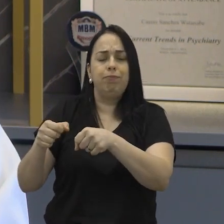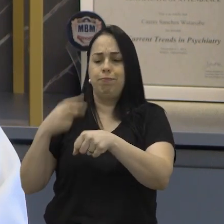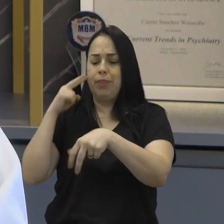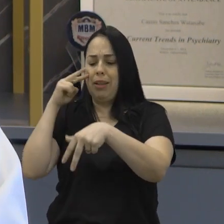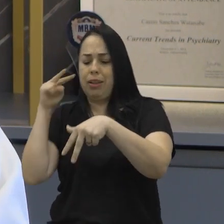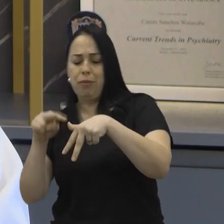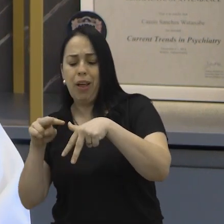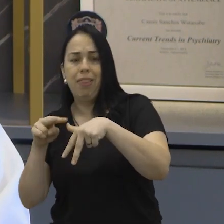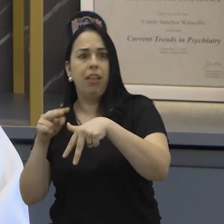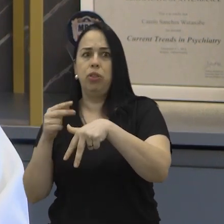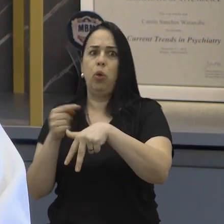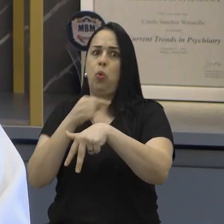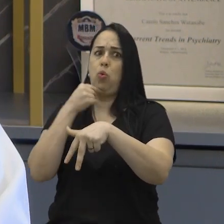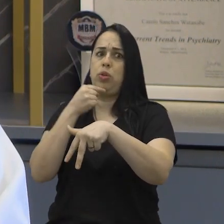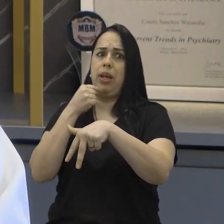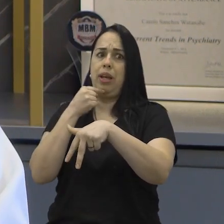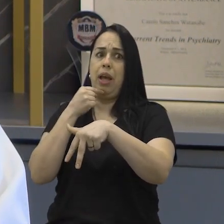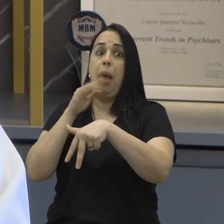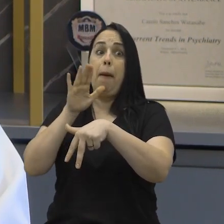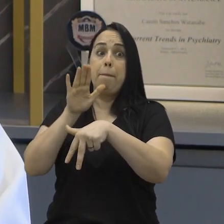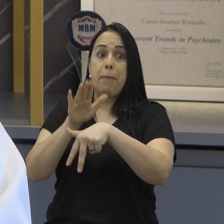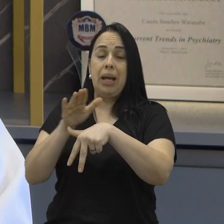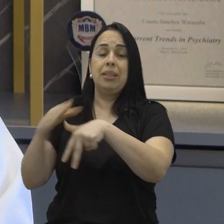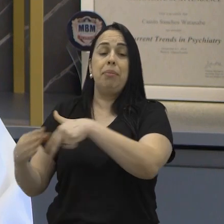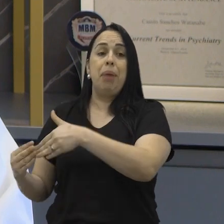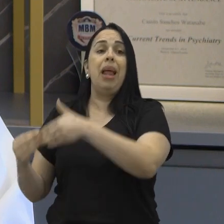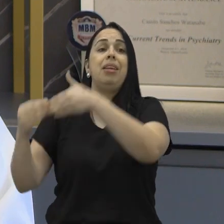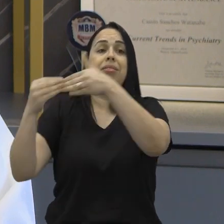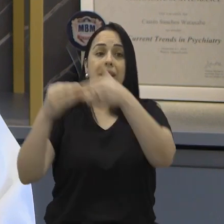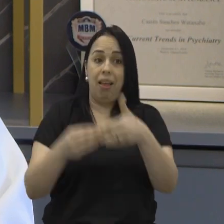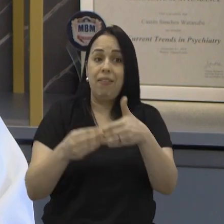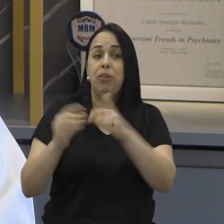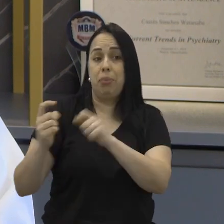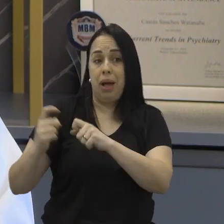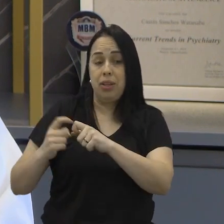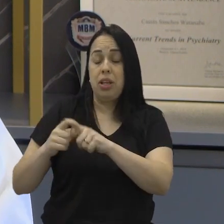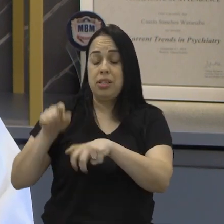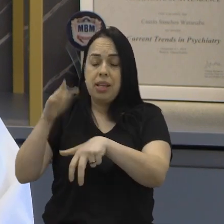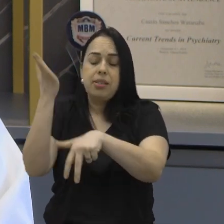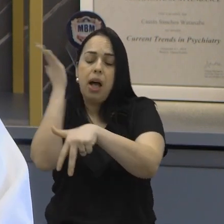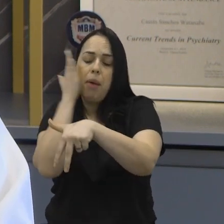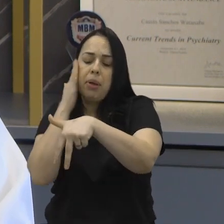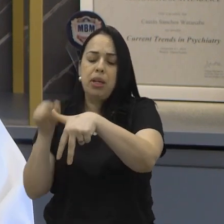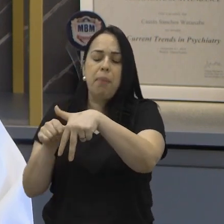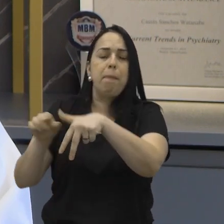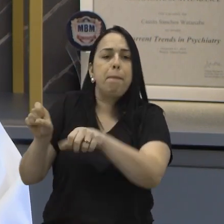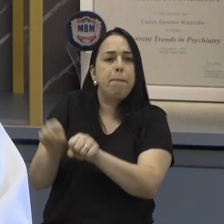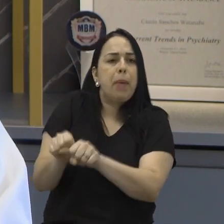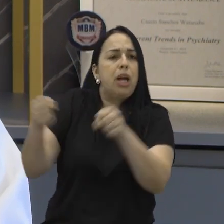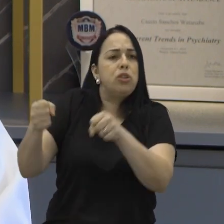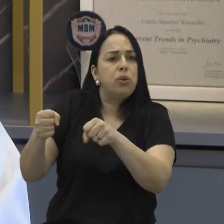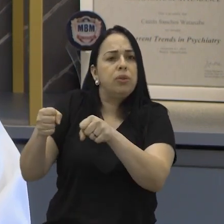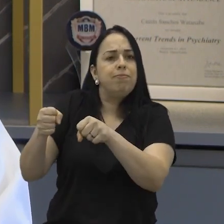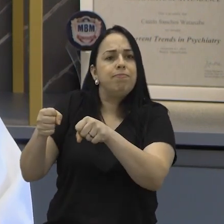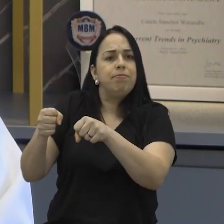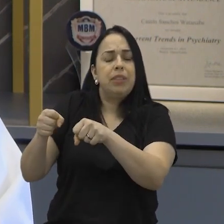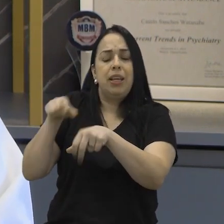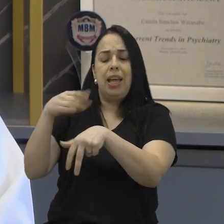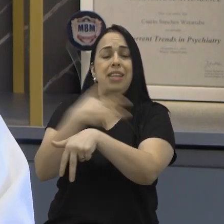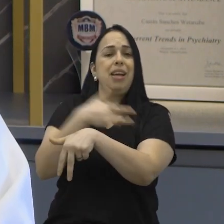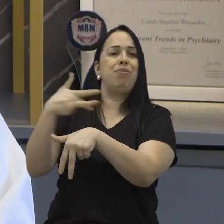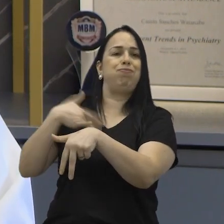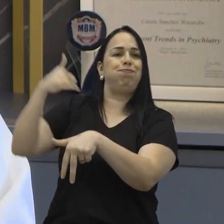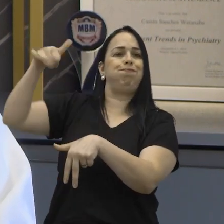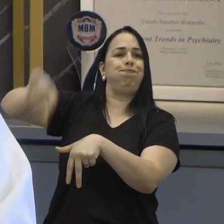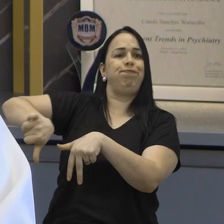ele teve alguma coisa que você não consegue ver de bate-pronto, né? De forma leiga, mas você sabe que teve uma lesão, tá? Que de certa